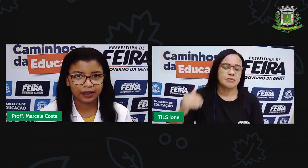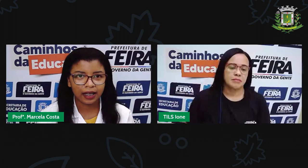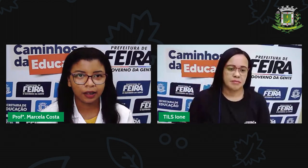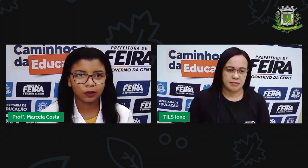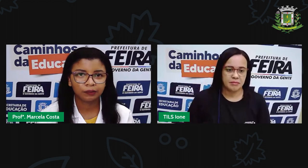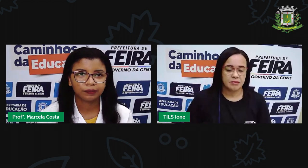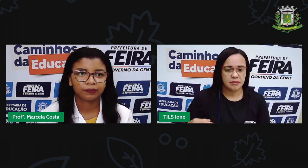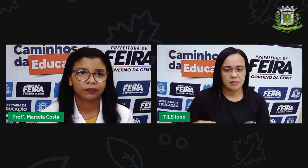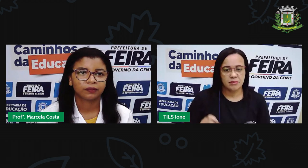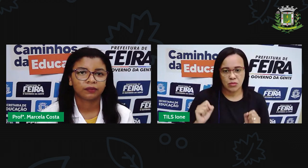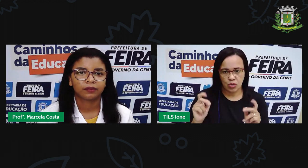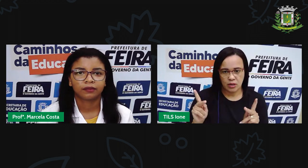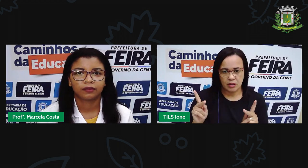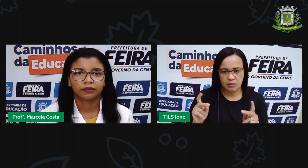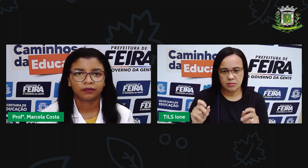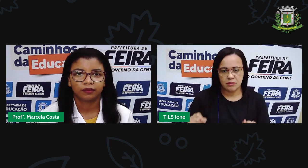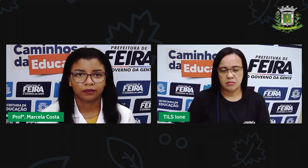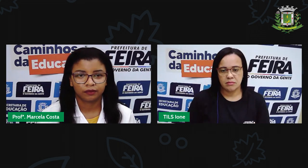tá certo?